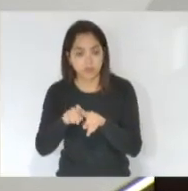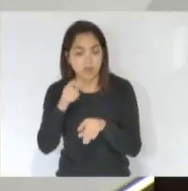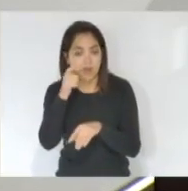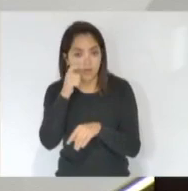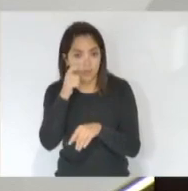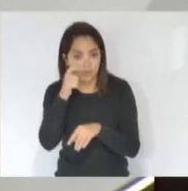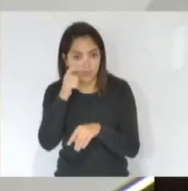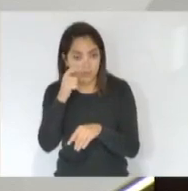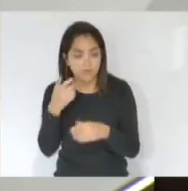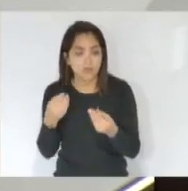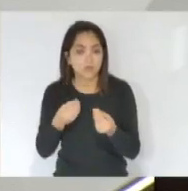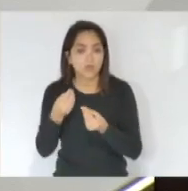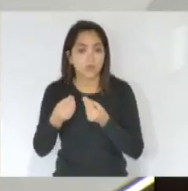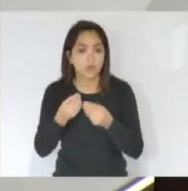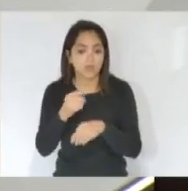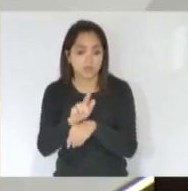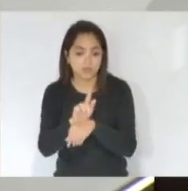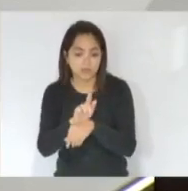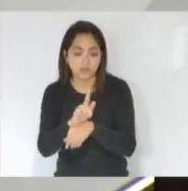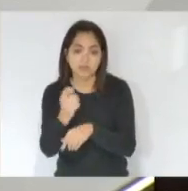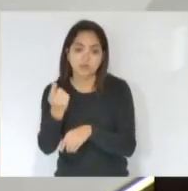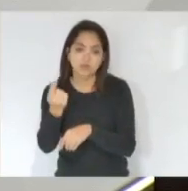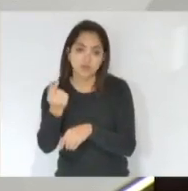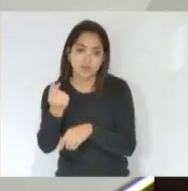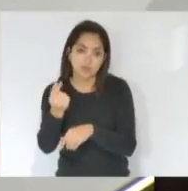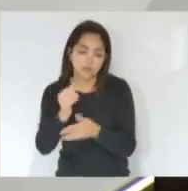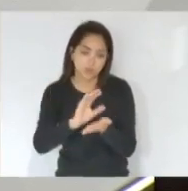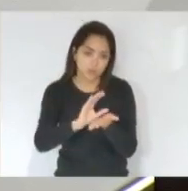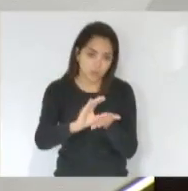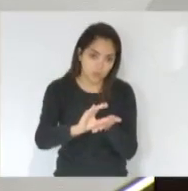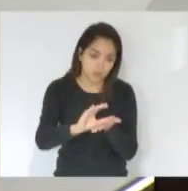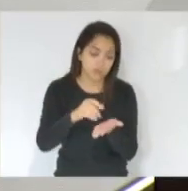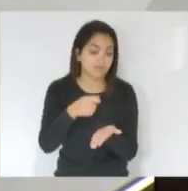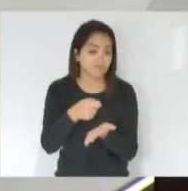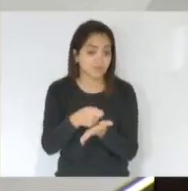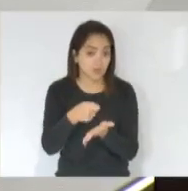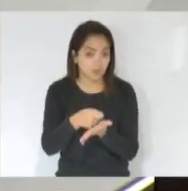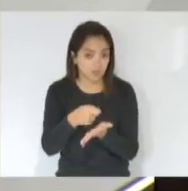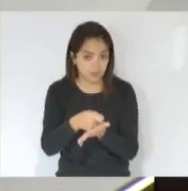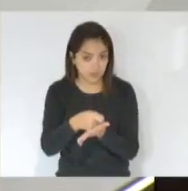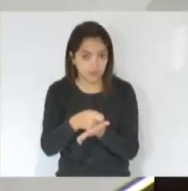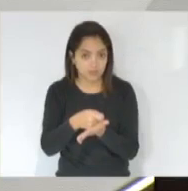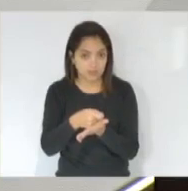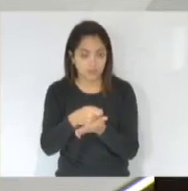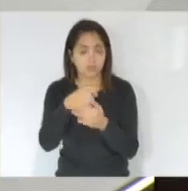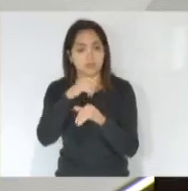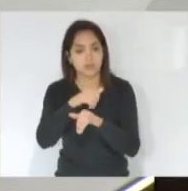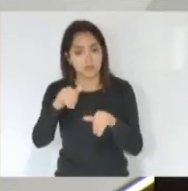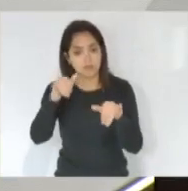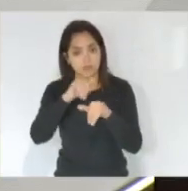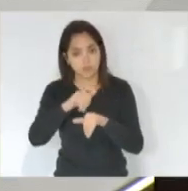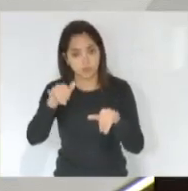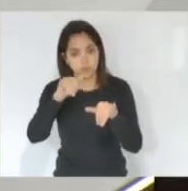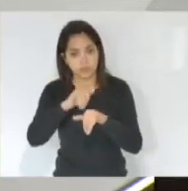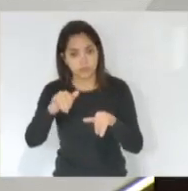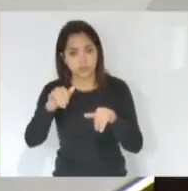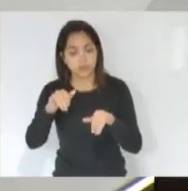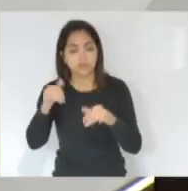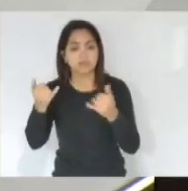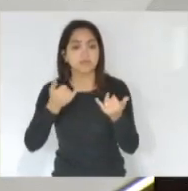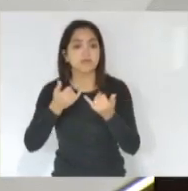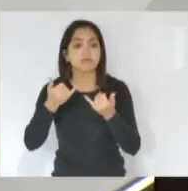da gestão de recursos, por meio da obrigação da publicidade de